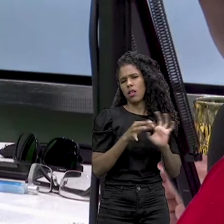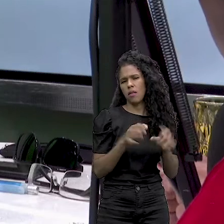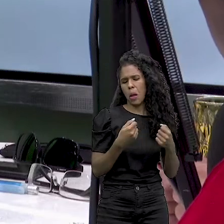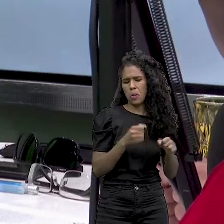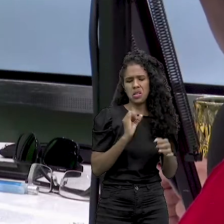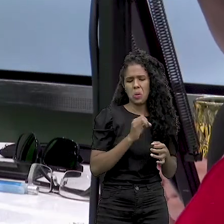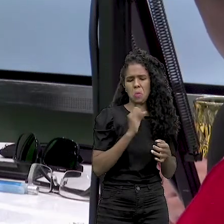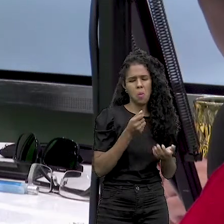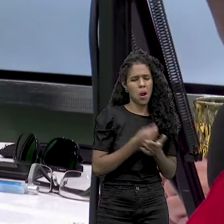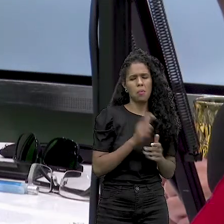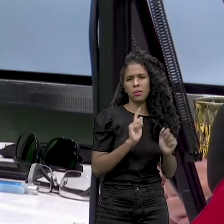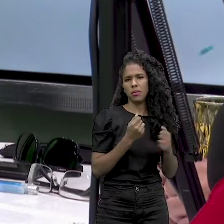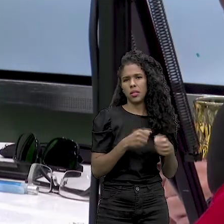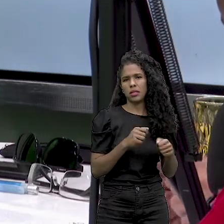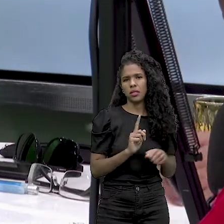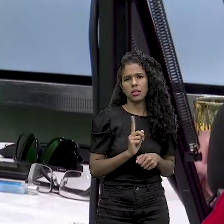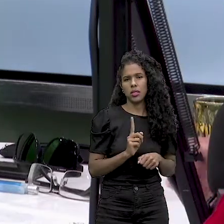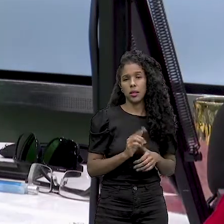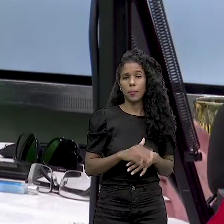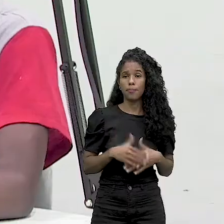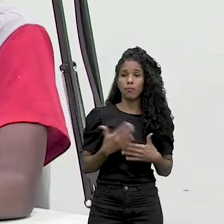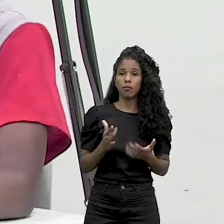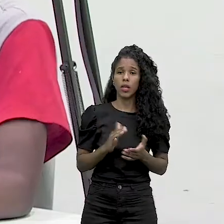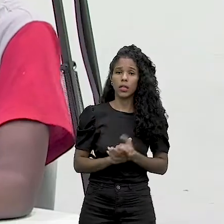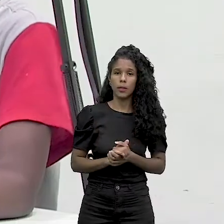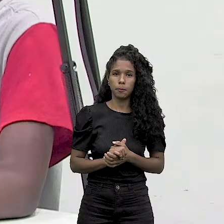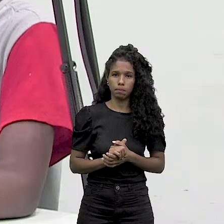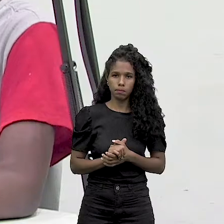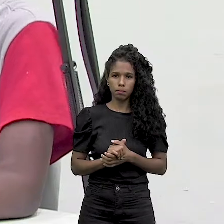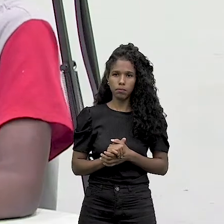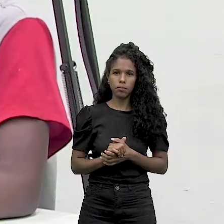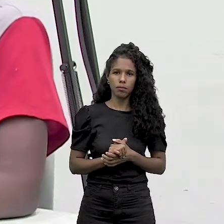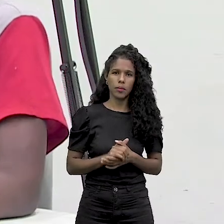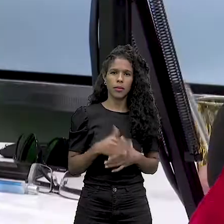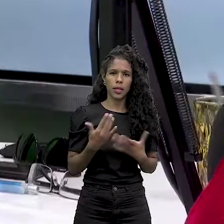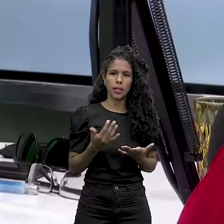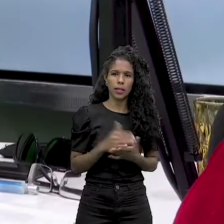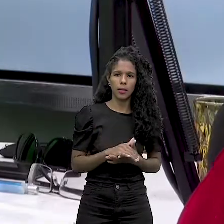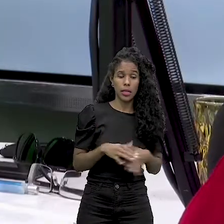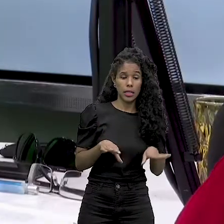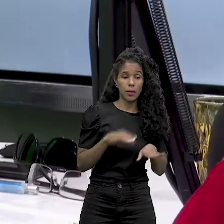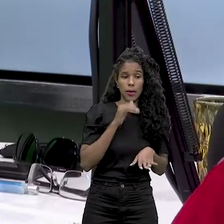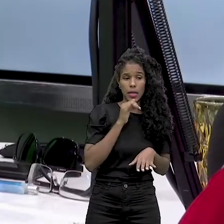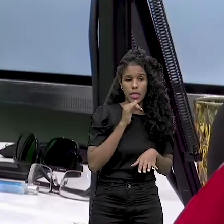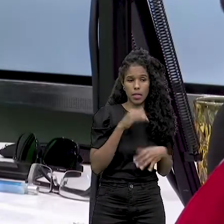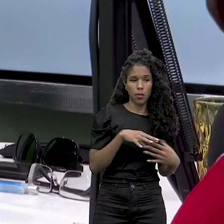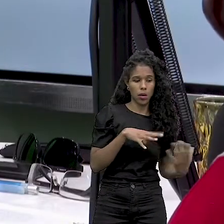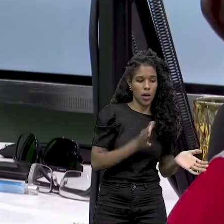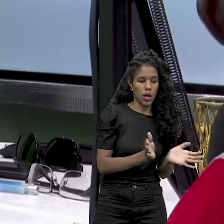sem ter que, por exemplo, diminui os impostos, barreira, né? Sanitária, a mesma barreira sanitária. Então, por exemplo, para